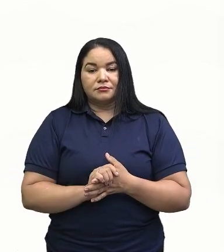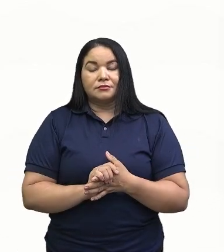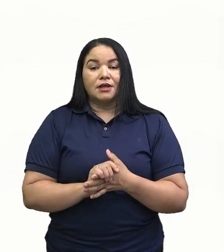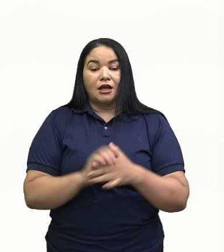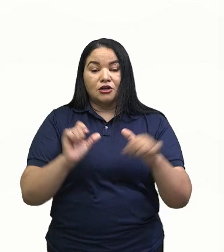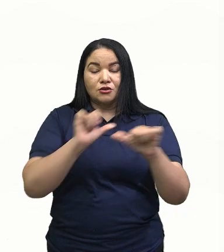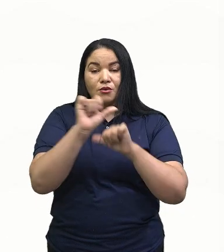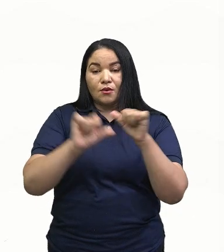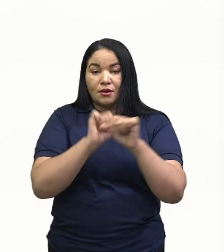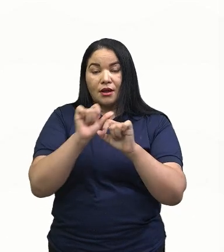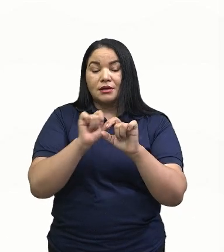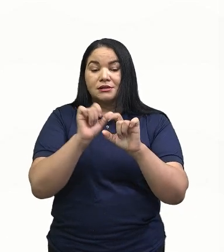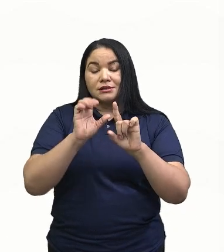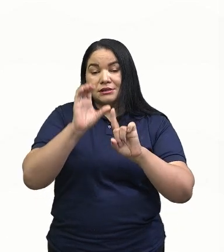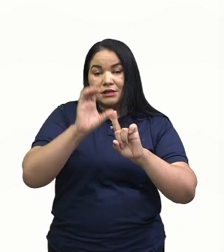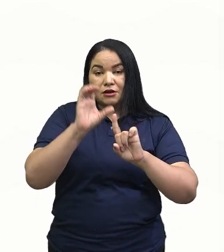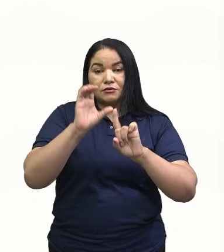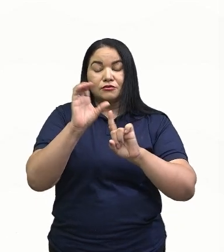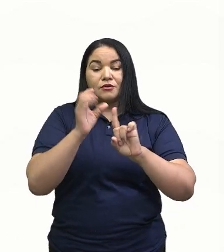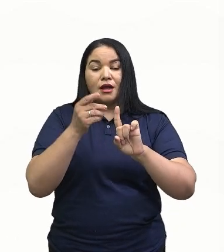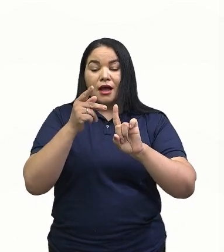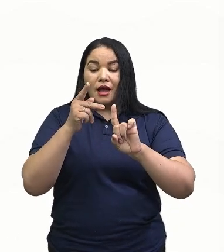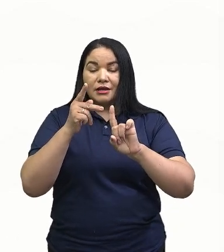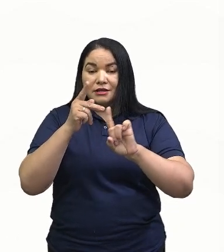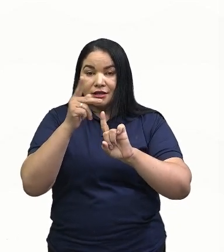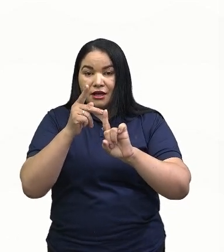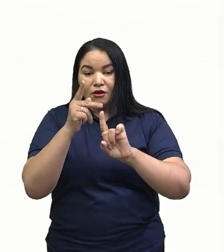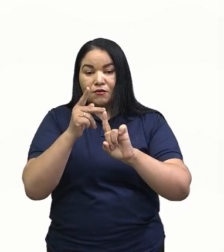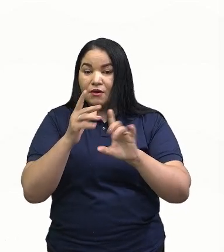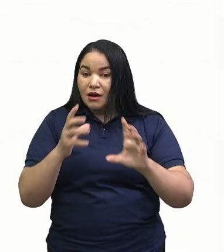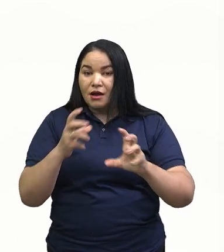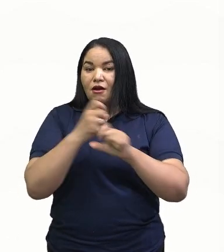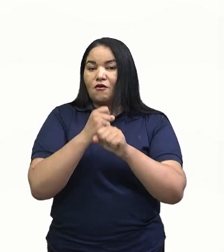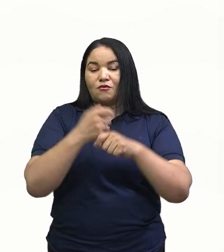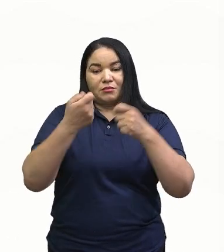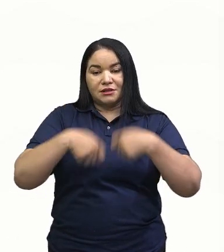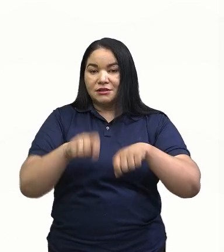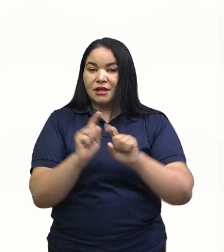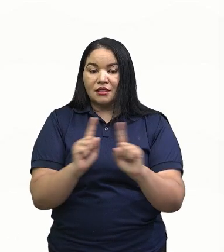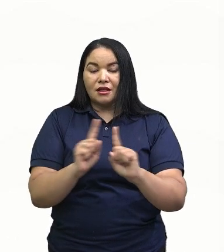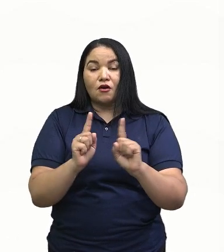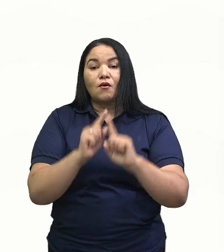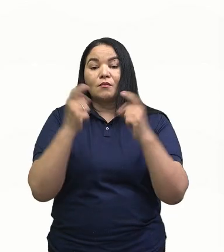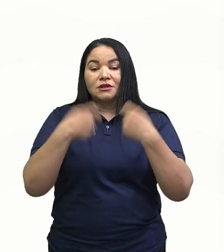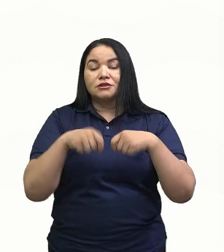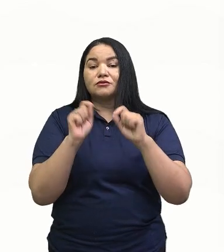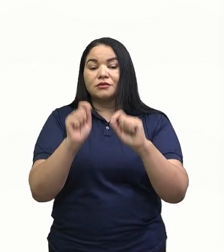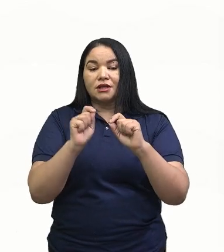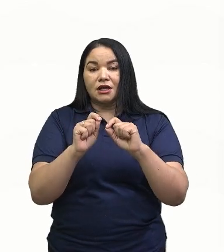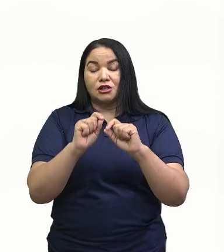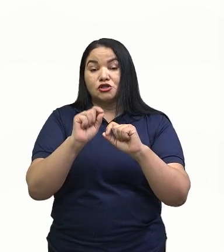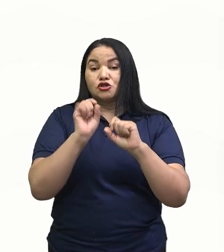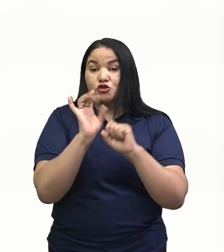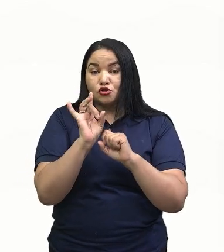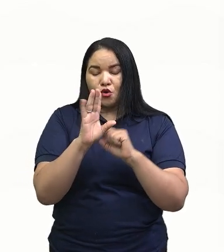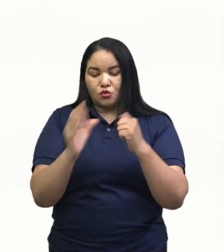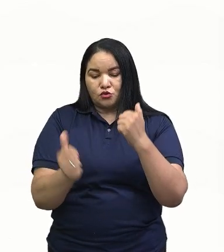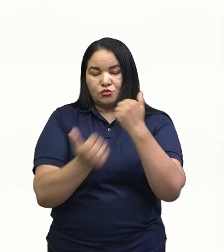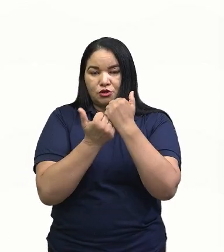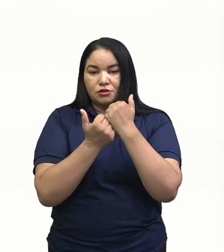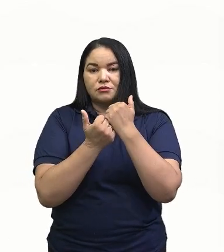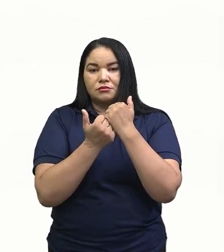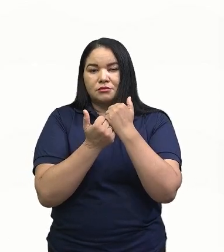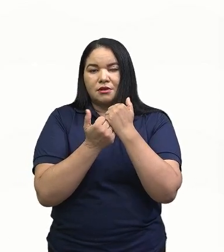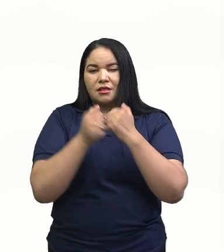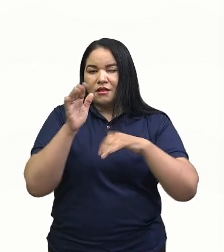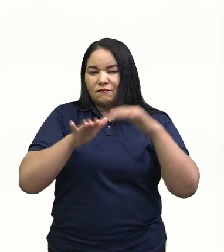para Kelvin, eu não vou fazer cálculo nenhum. Vou fazer o quê? Só substituir. Aí você fica